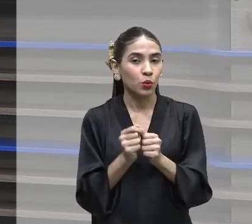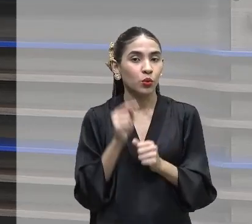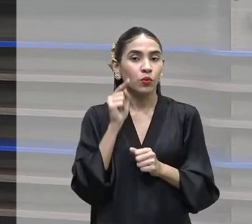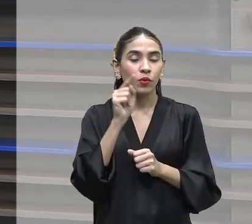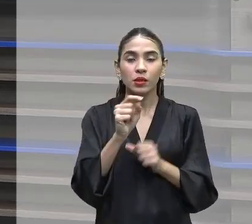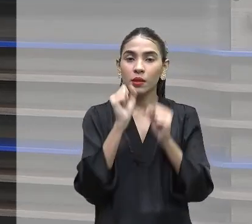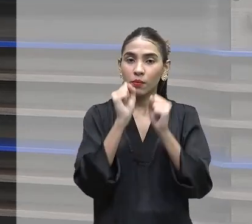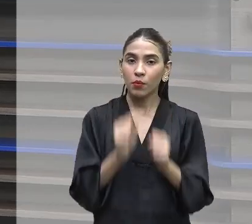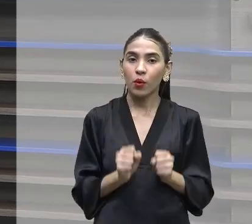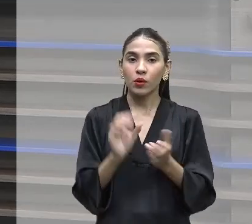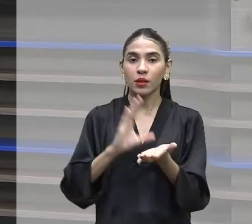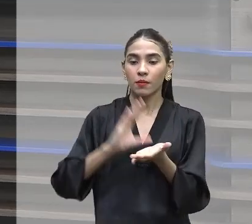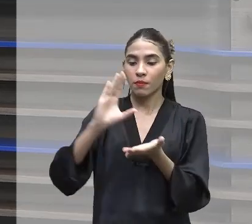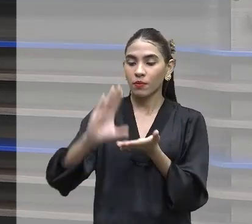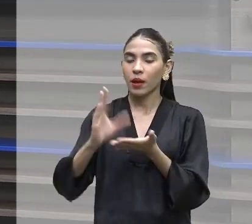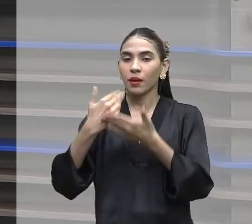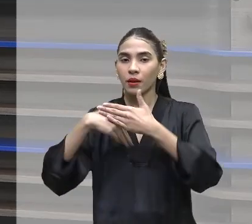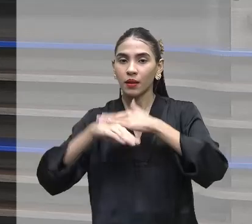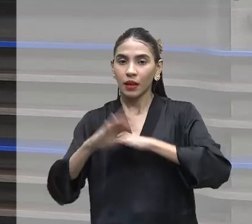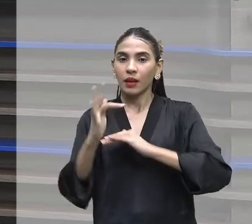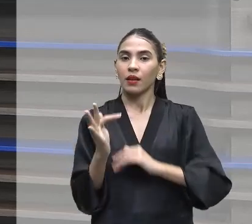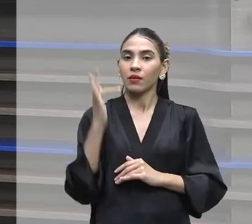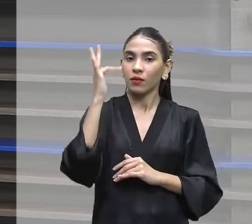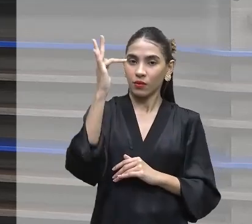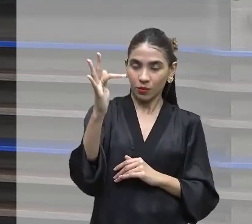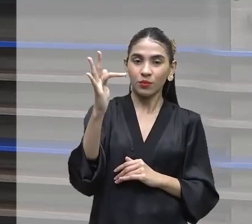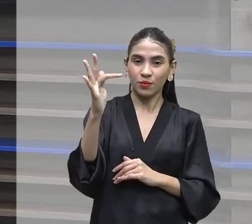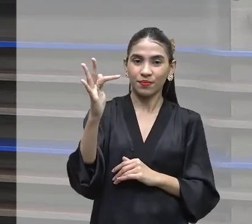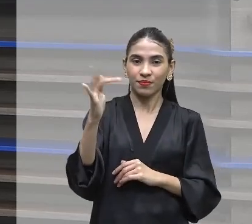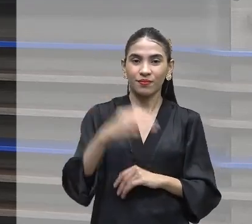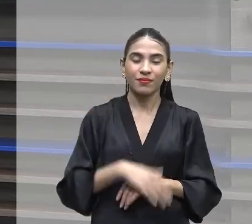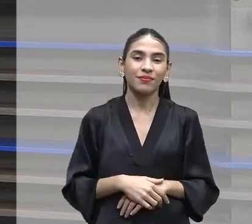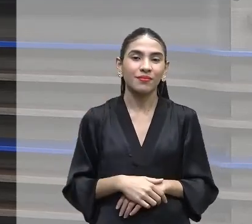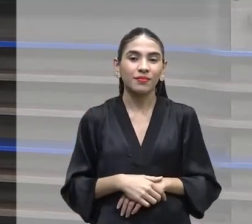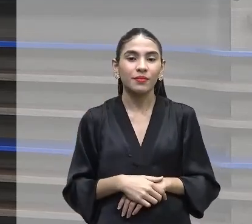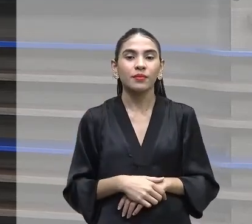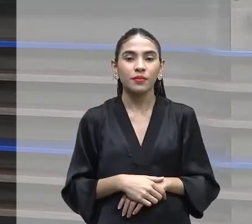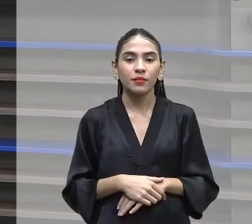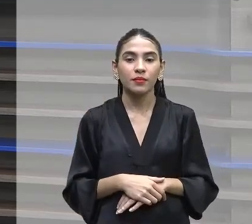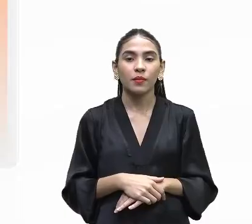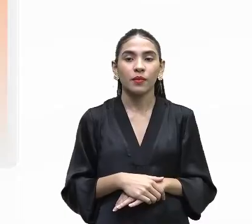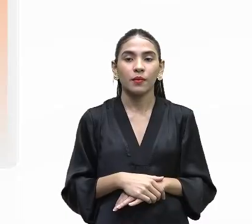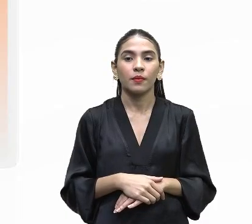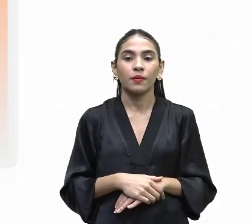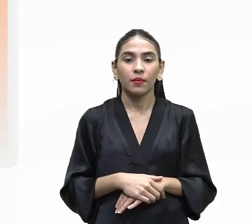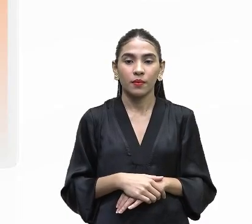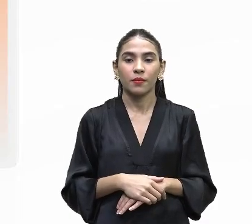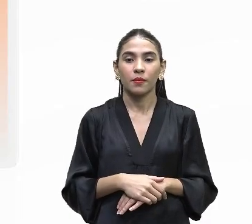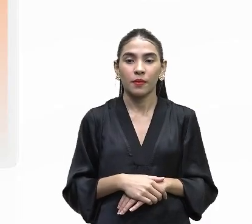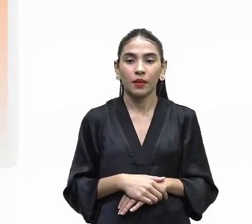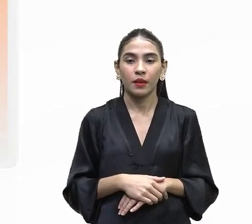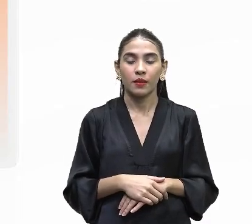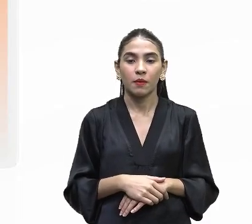você possa investir cada vez mais e garantir o seu futuro. E vamos ver qual é o nosso último item.